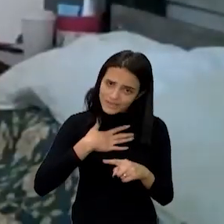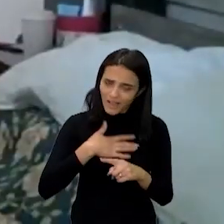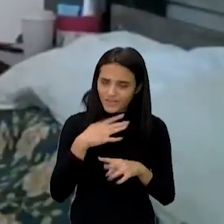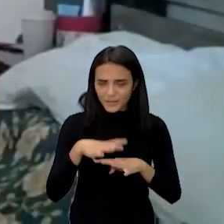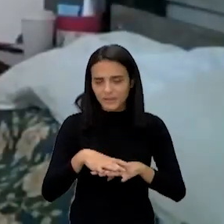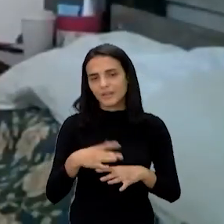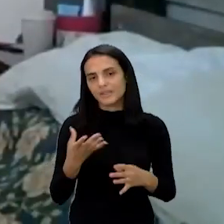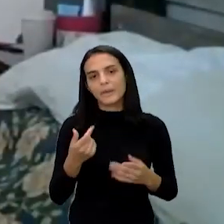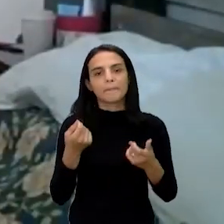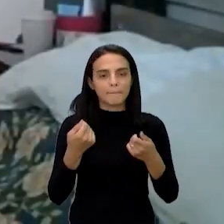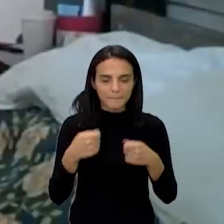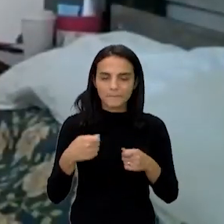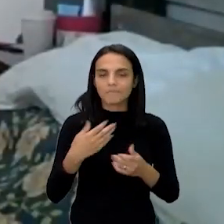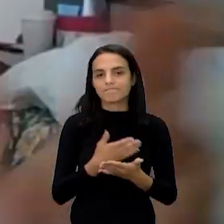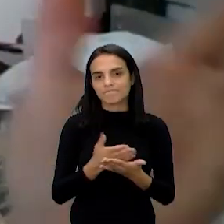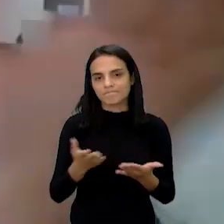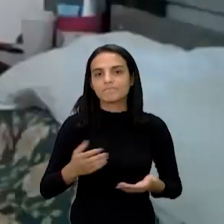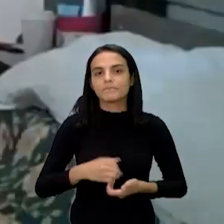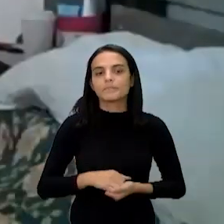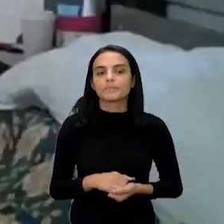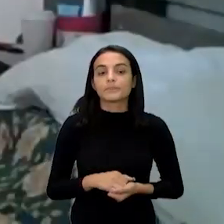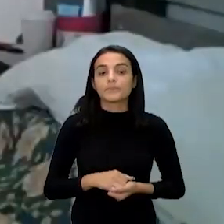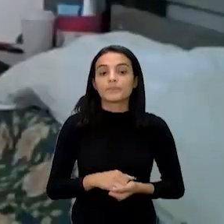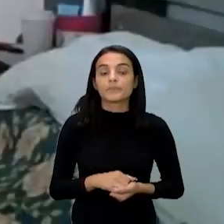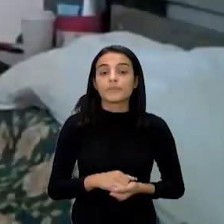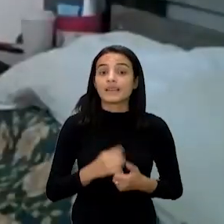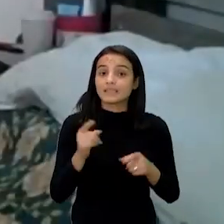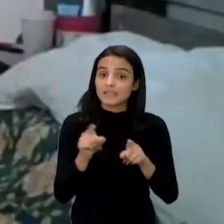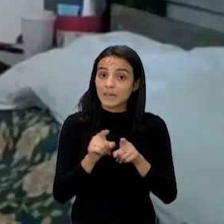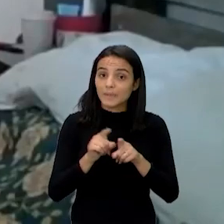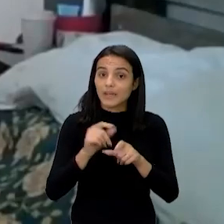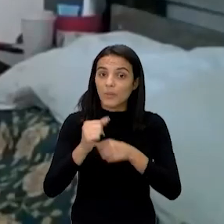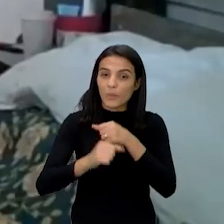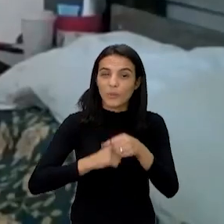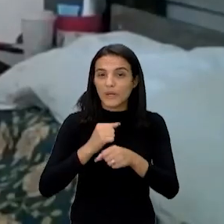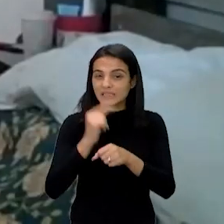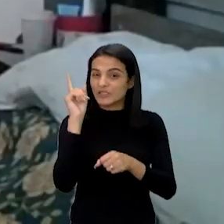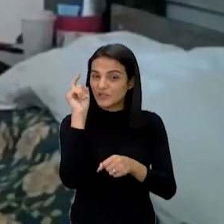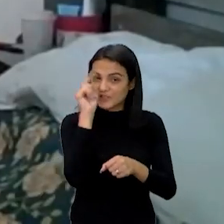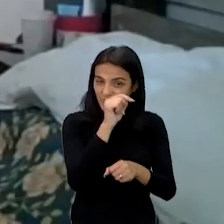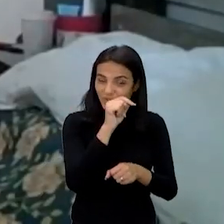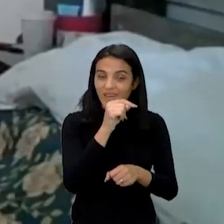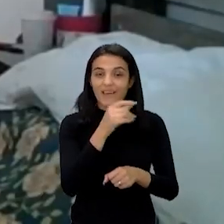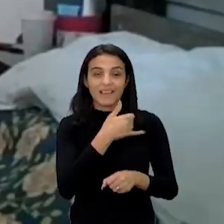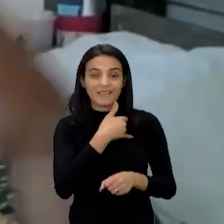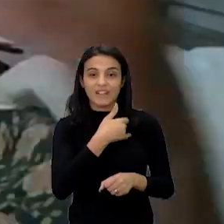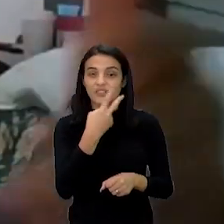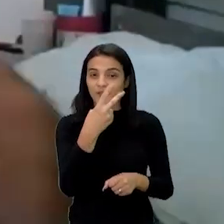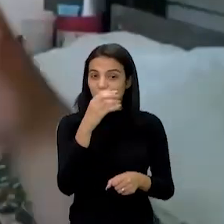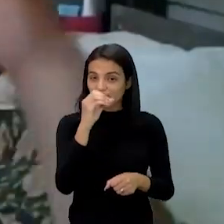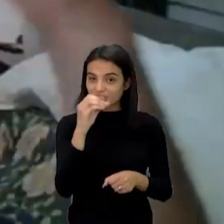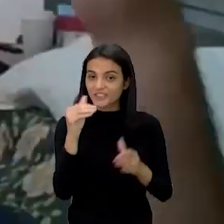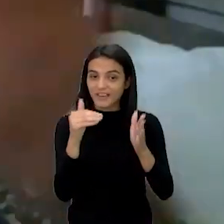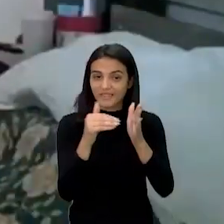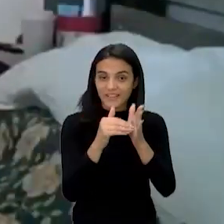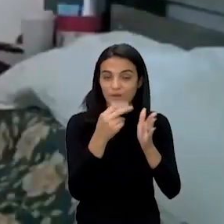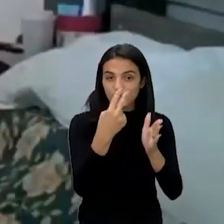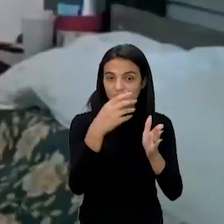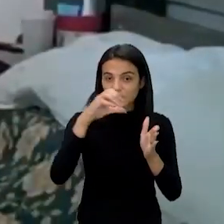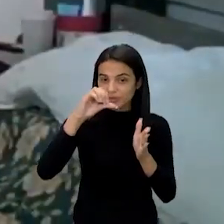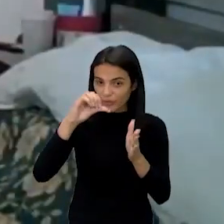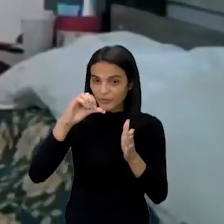teve um período também que foi bastante complicado, que foi dos 20 aos 29 anos, quando a gente começa a trabalhar, entra na